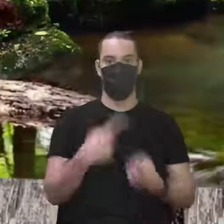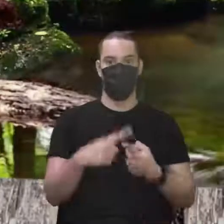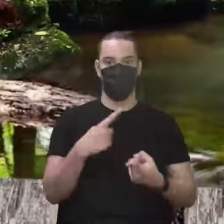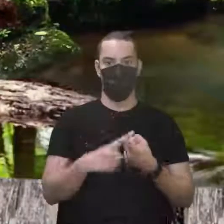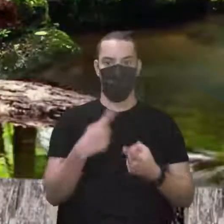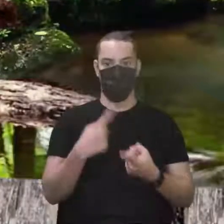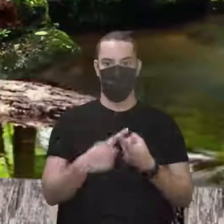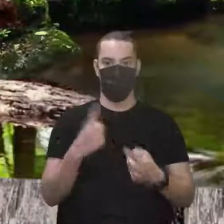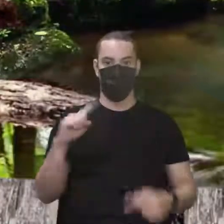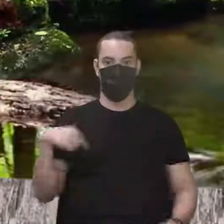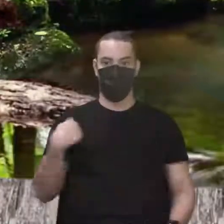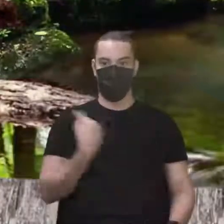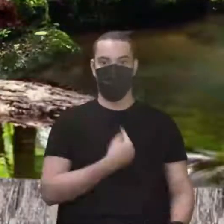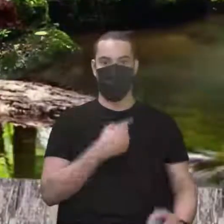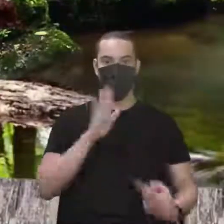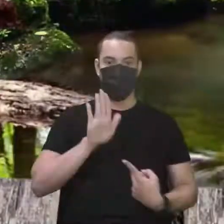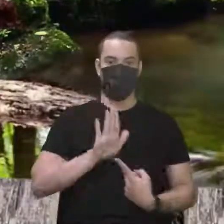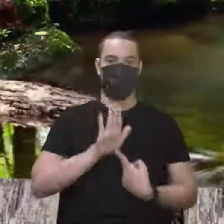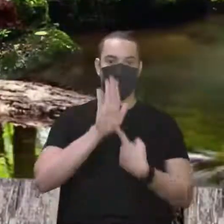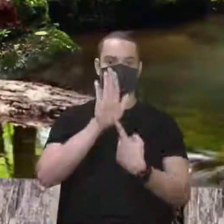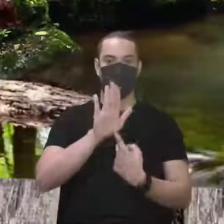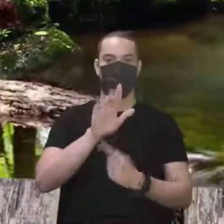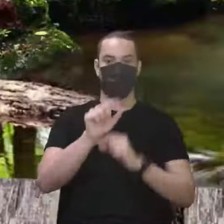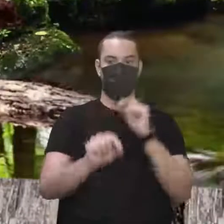Nós apresentamos,